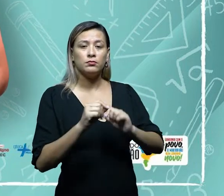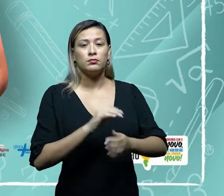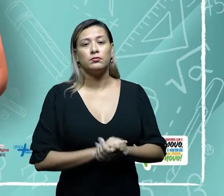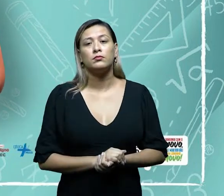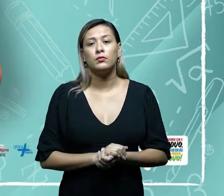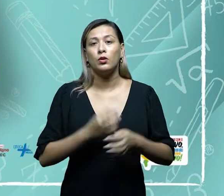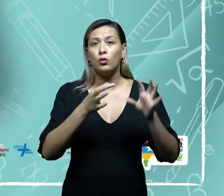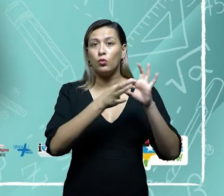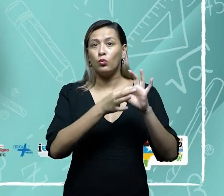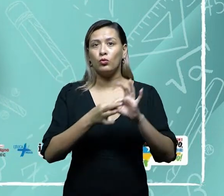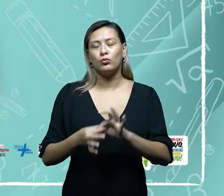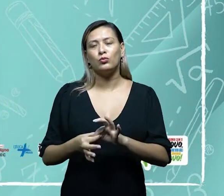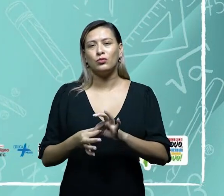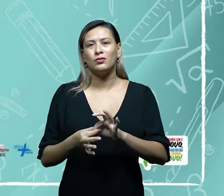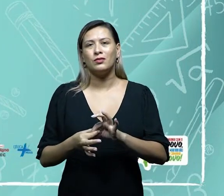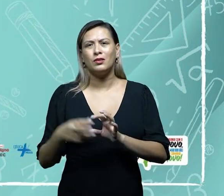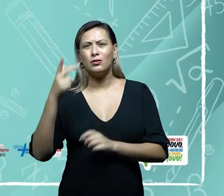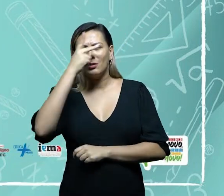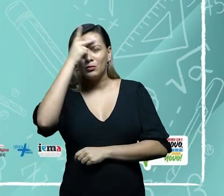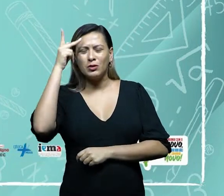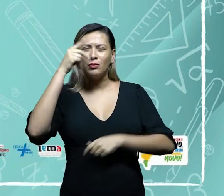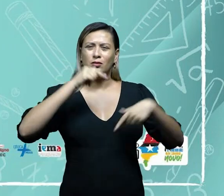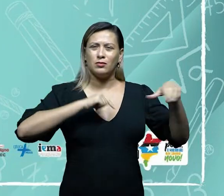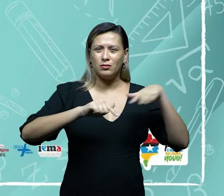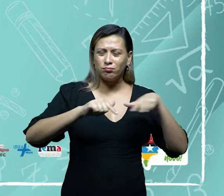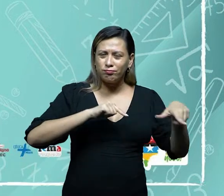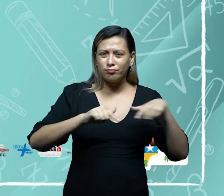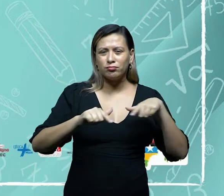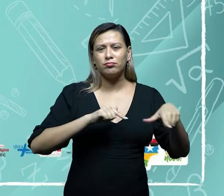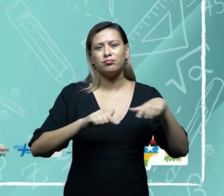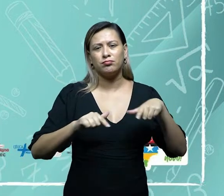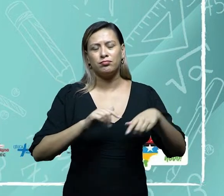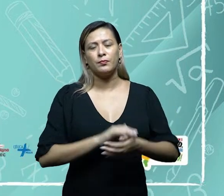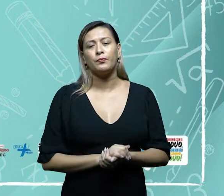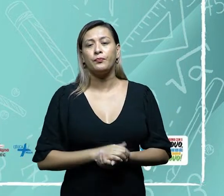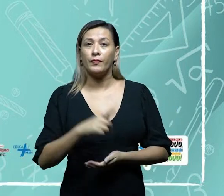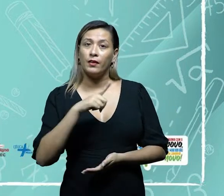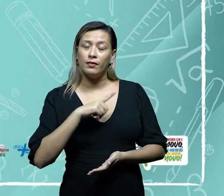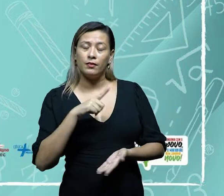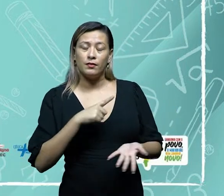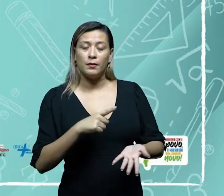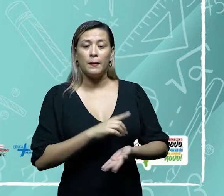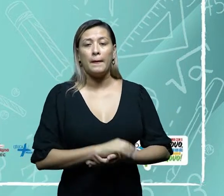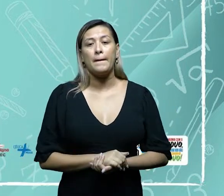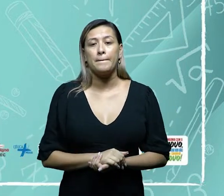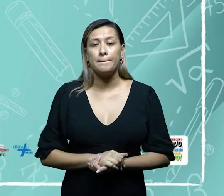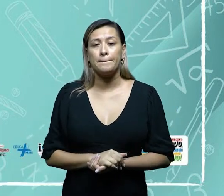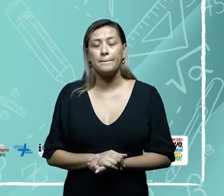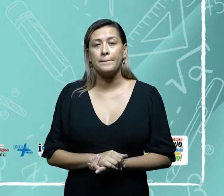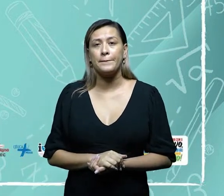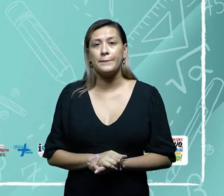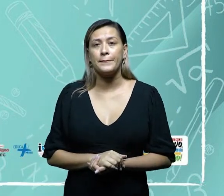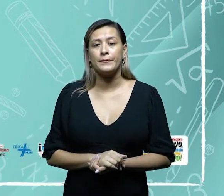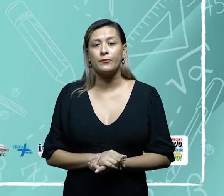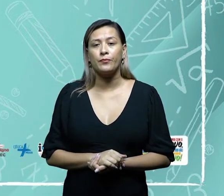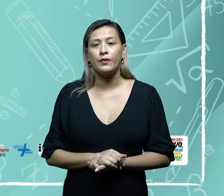situação onde os trabalhadores, eles passam a exercer as suas funções, né, de